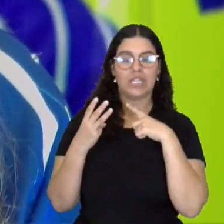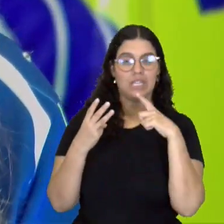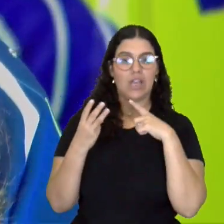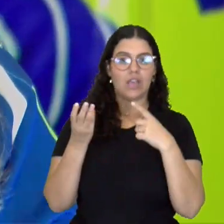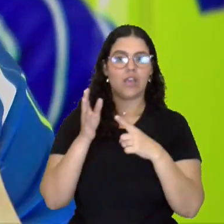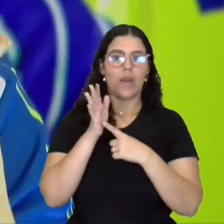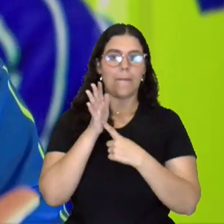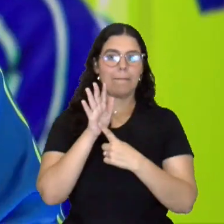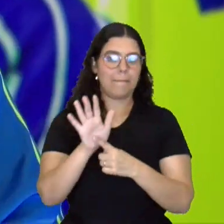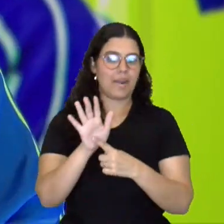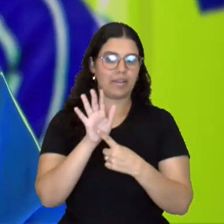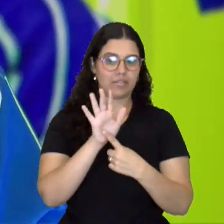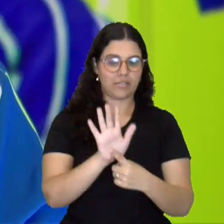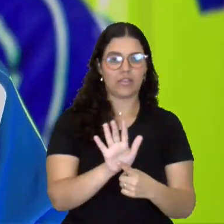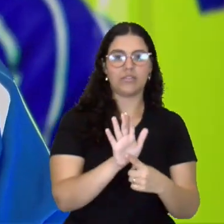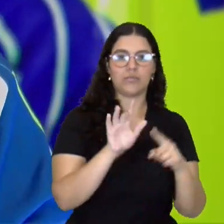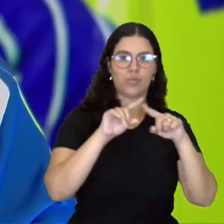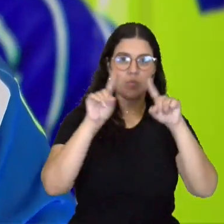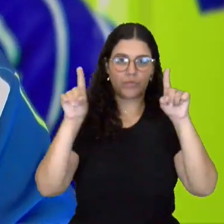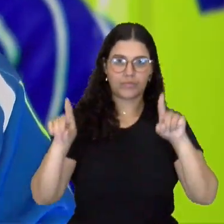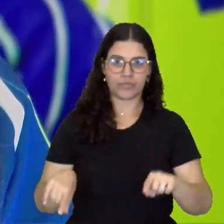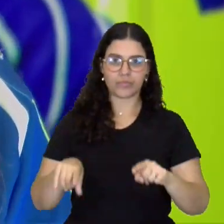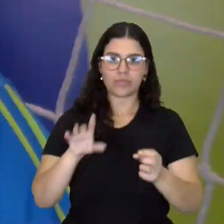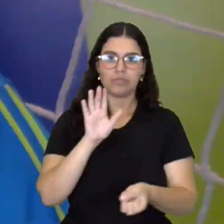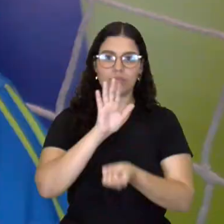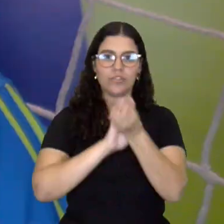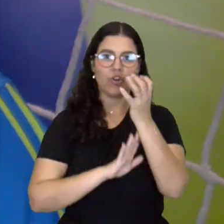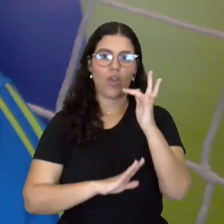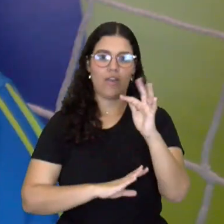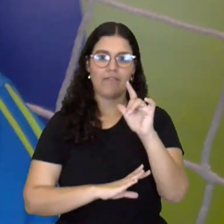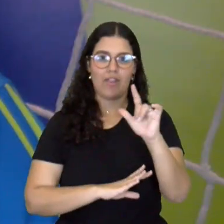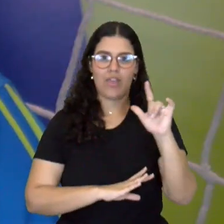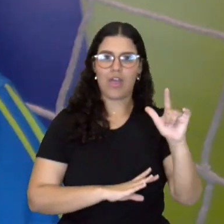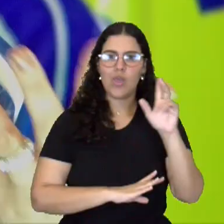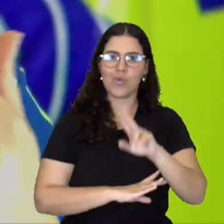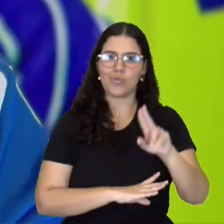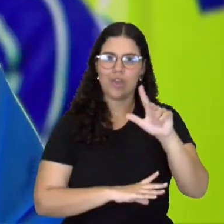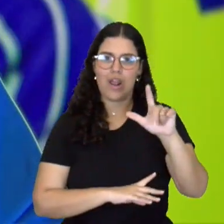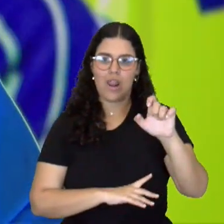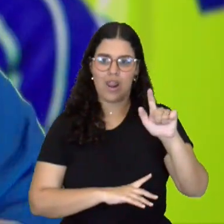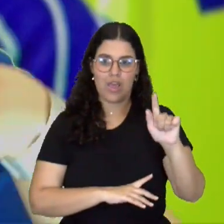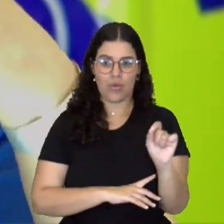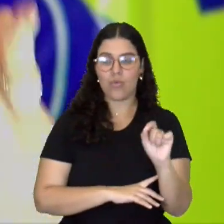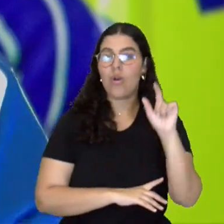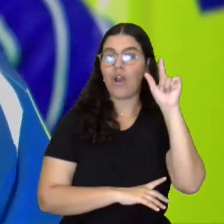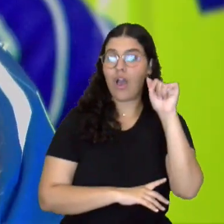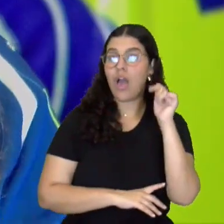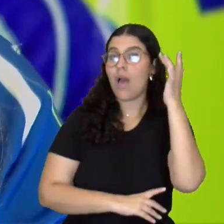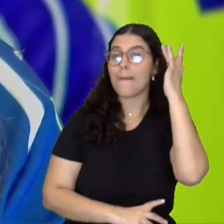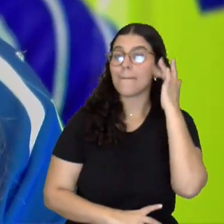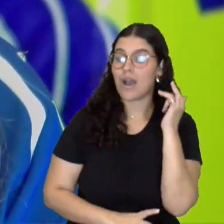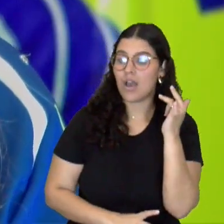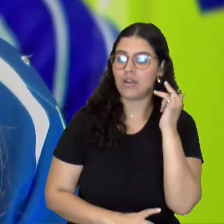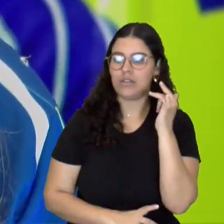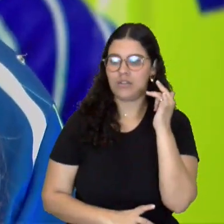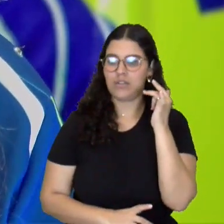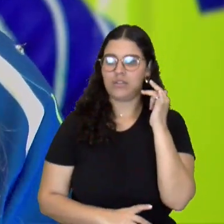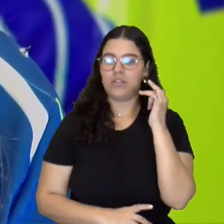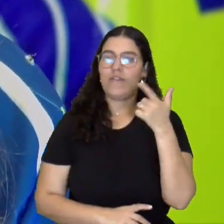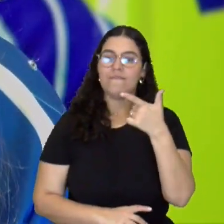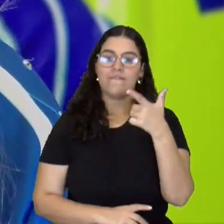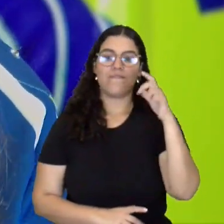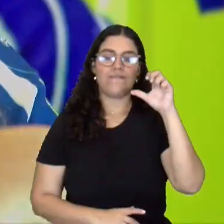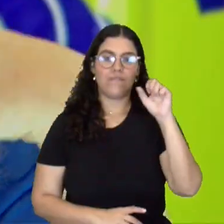que foram propostos no FLL, que é o First Lego League, que a gente vai ter amanhã, que são as nossas 28 equipes